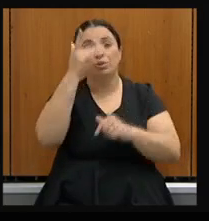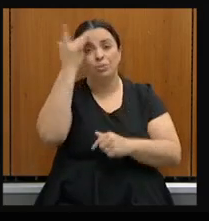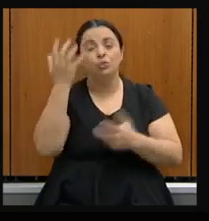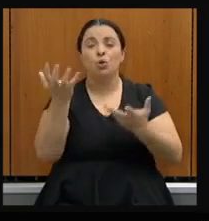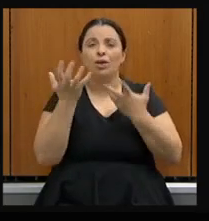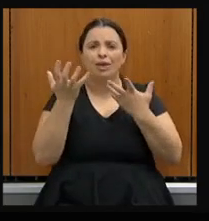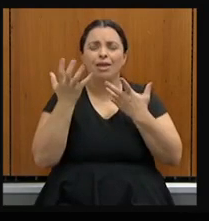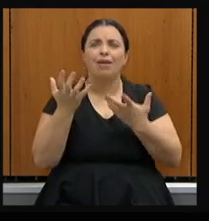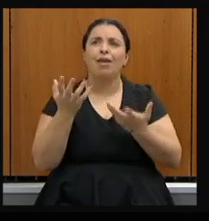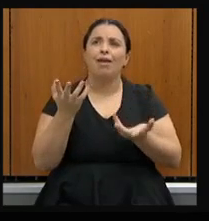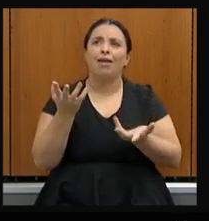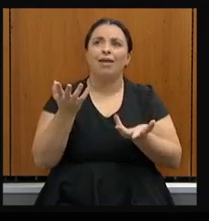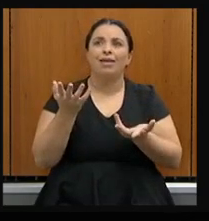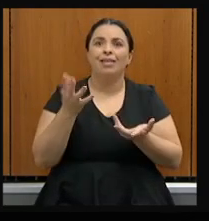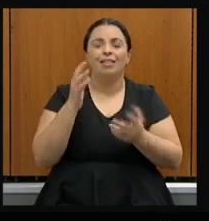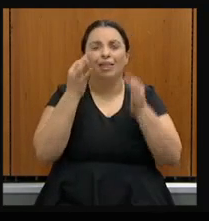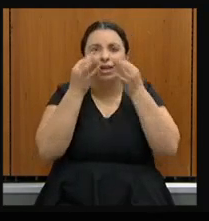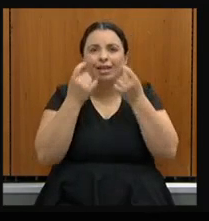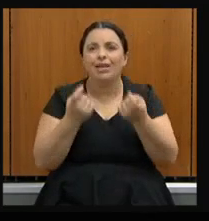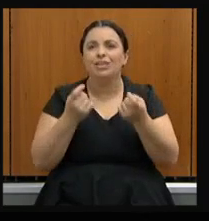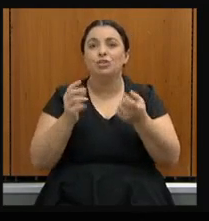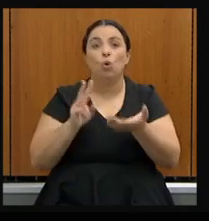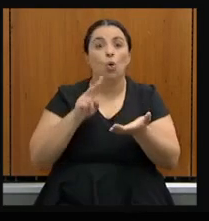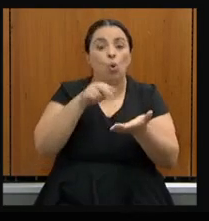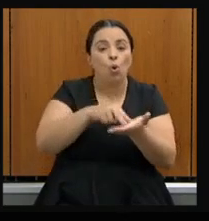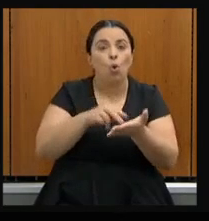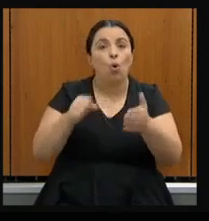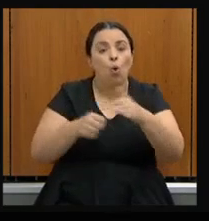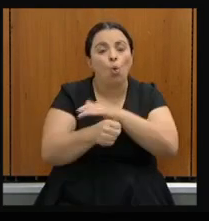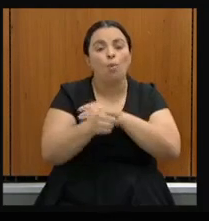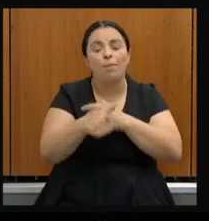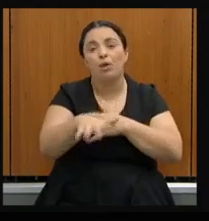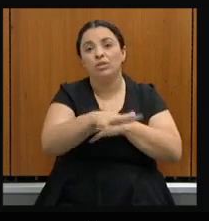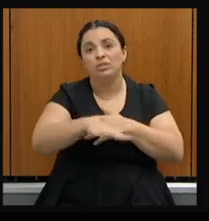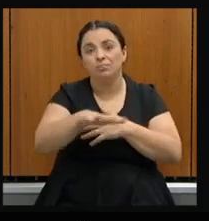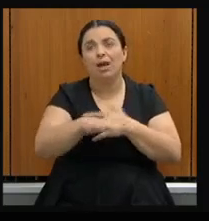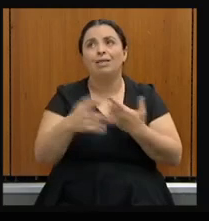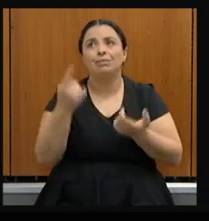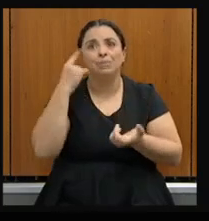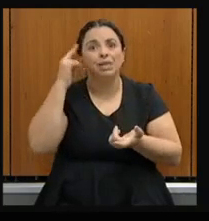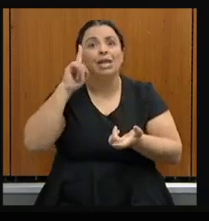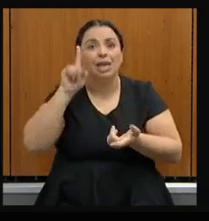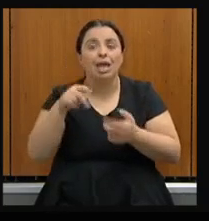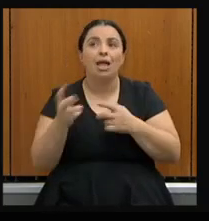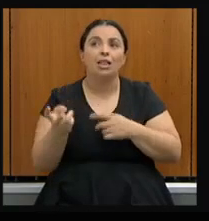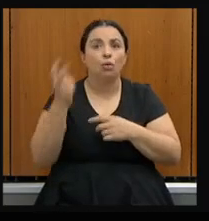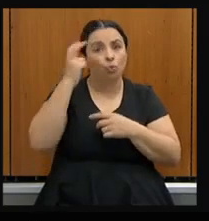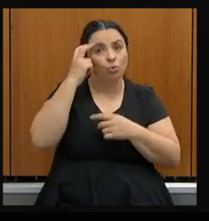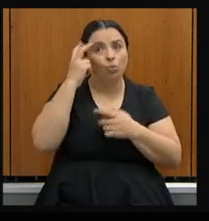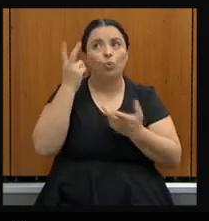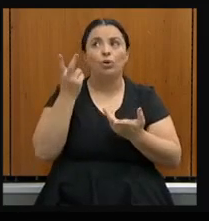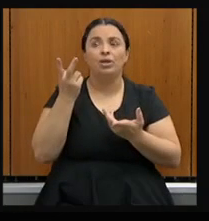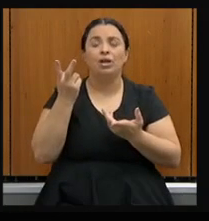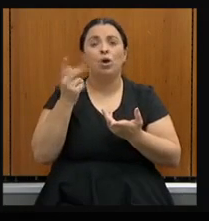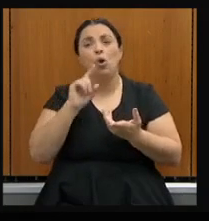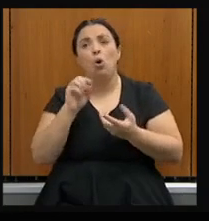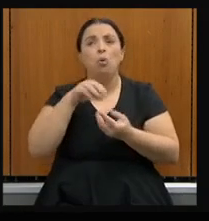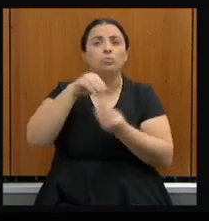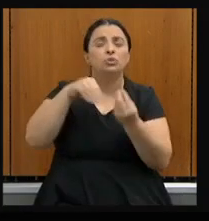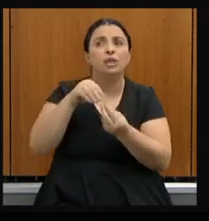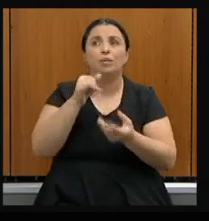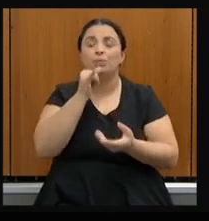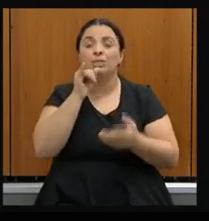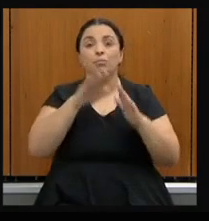ocupar esses espaços, mas pensando que é da cultura também, e misto, não precisa de ser, pode ser uma escola que tem um centro